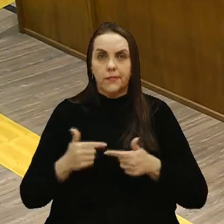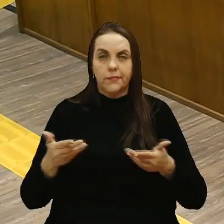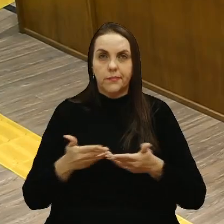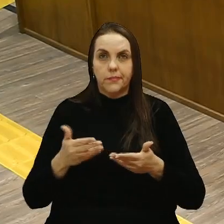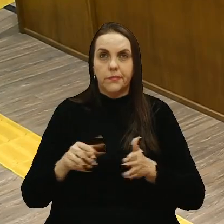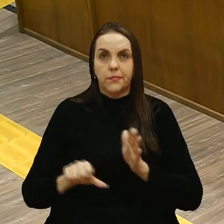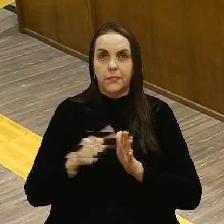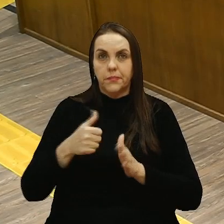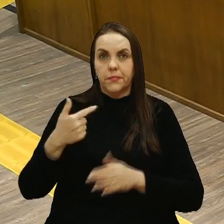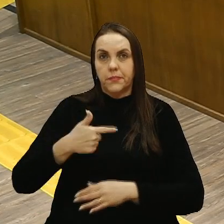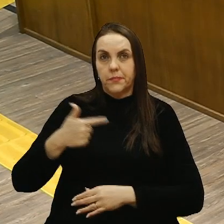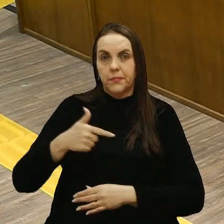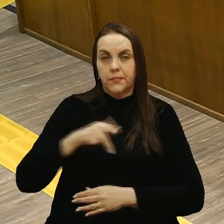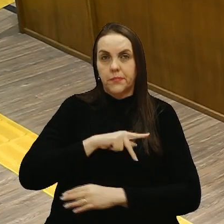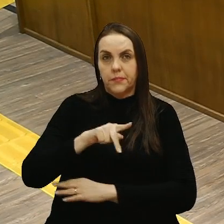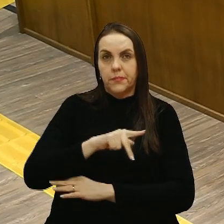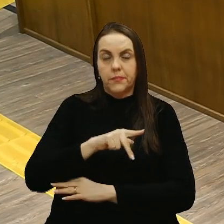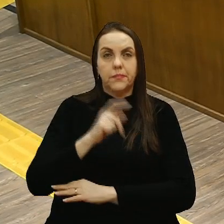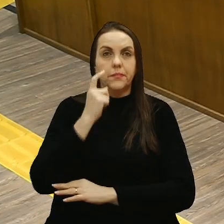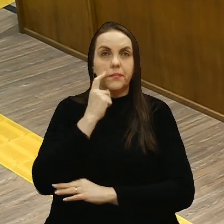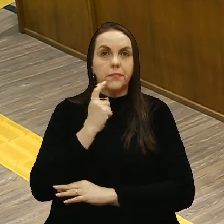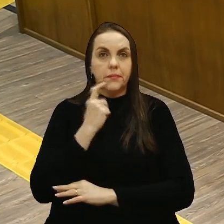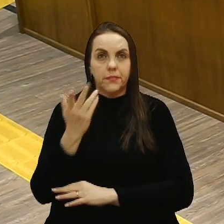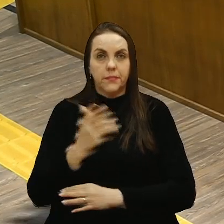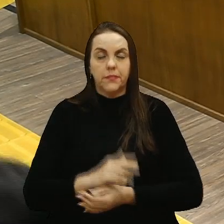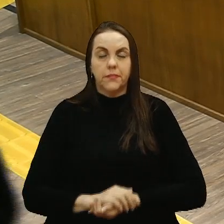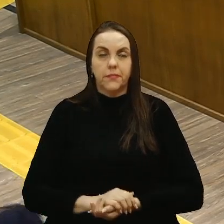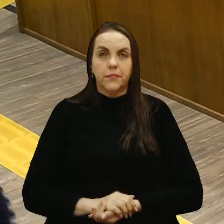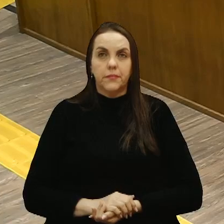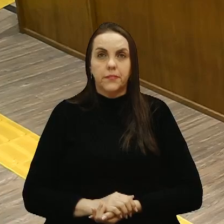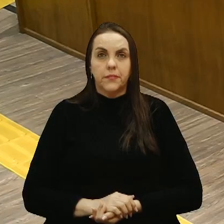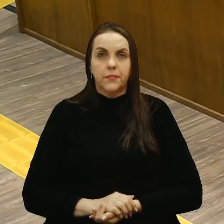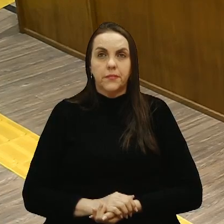primeiro vice-presidente, vereador Petrini.